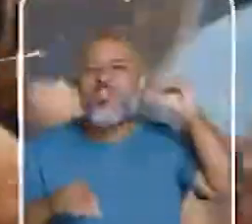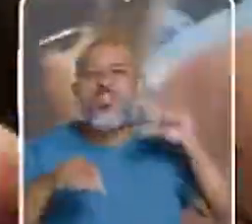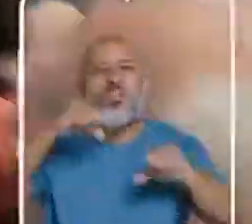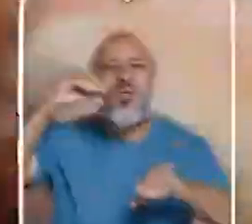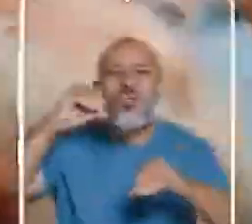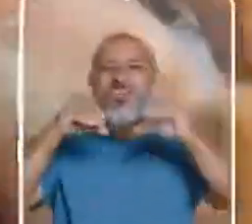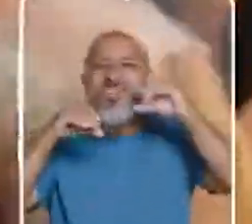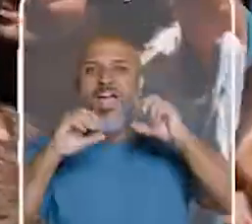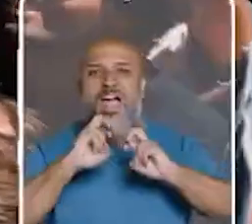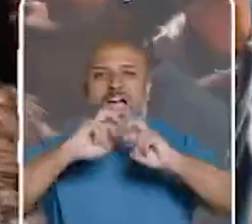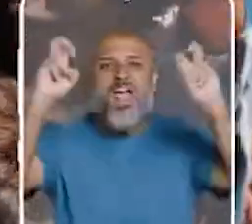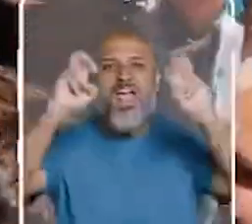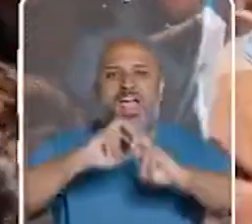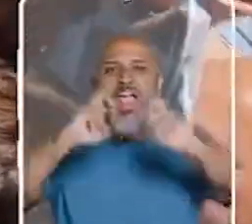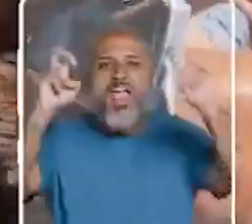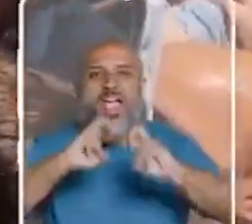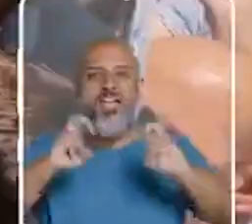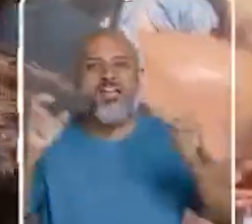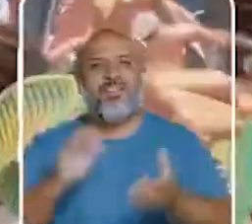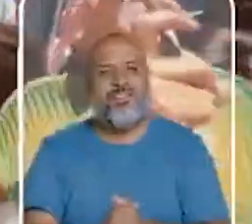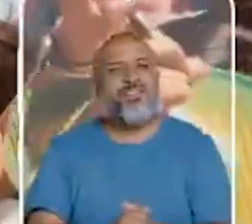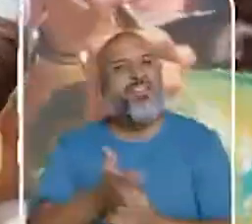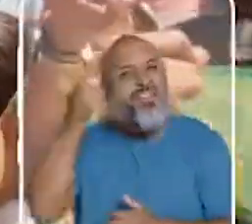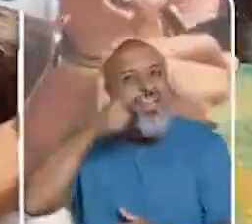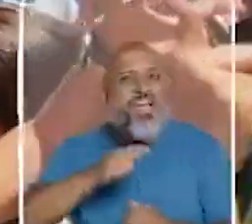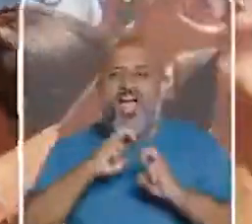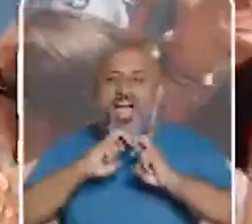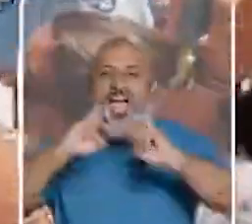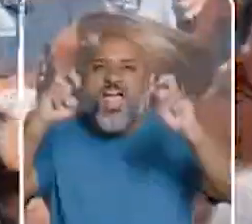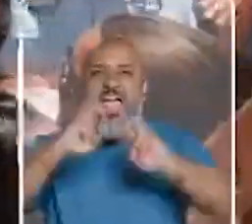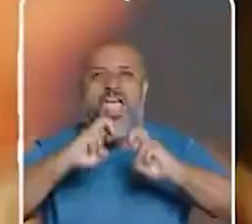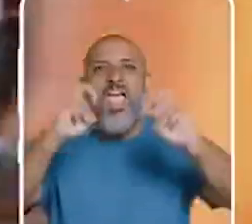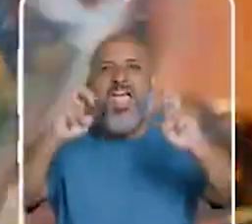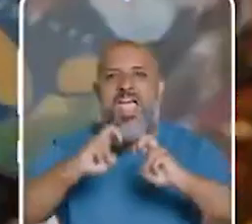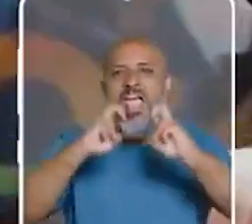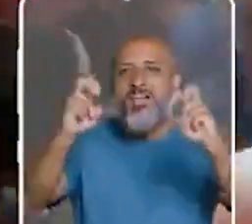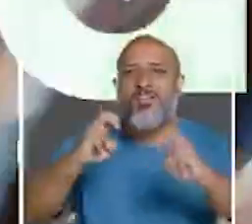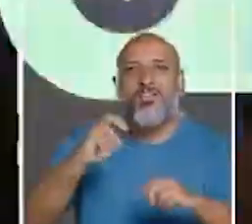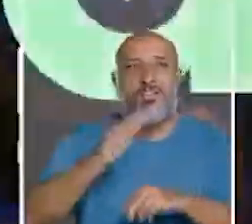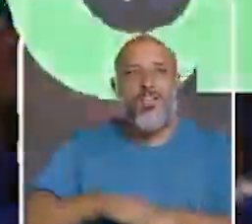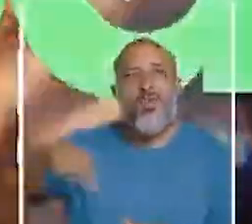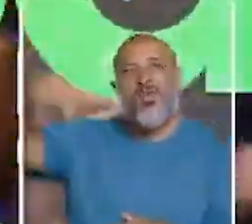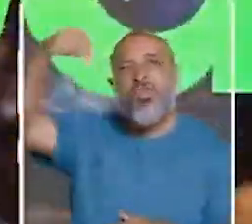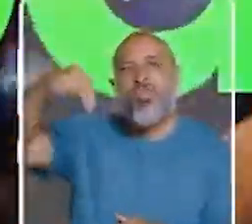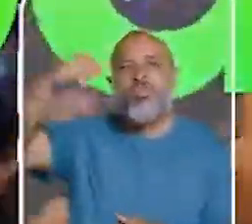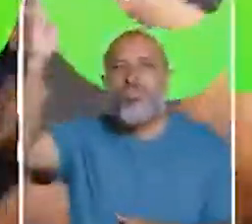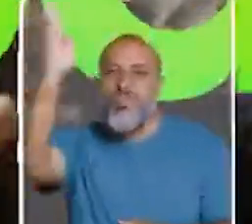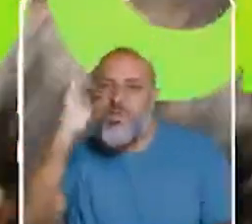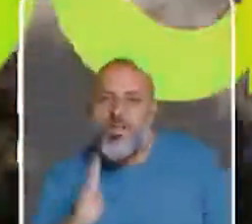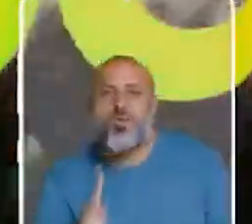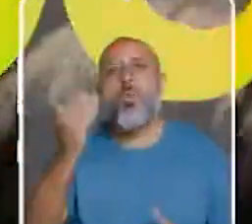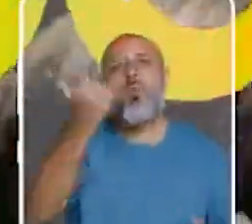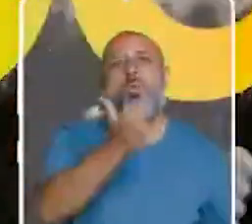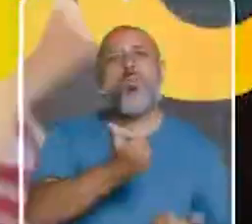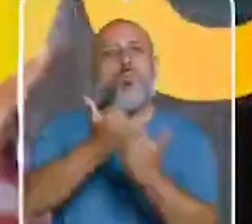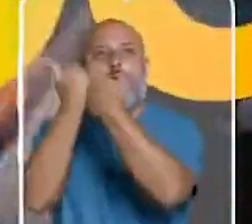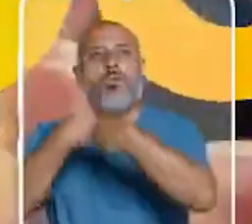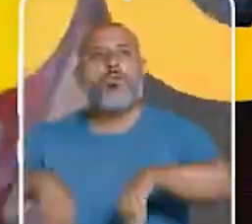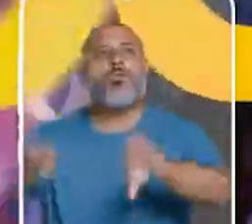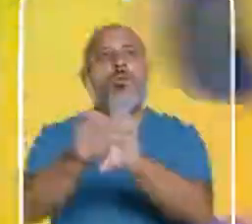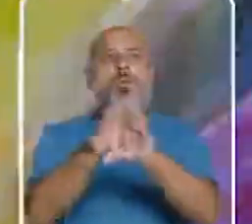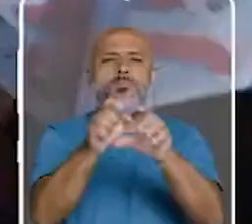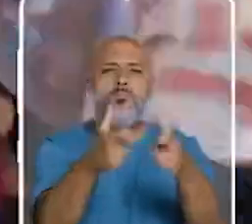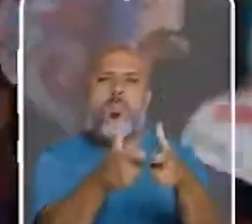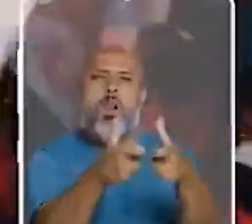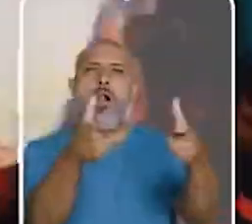Muito grande pra mim. norte do Brasil, o apoio também